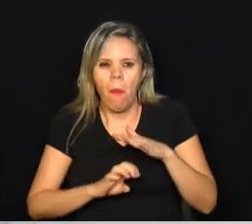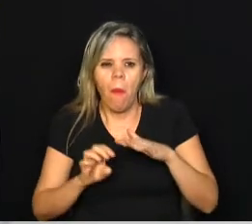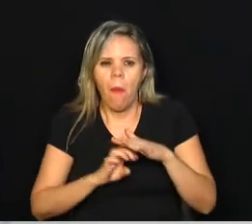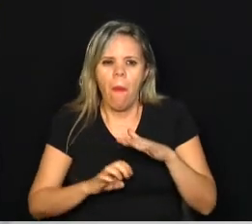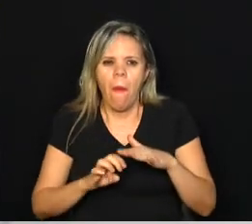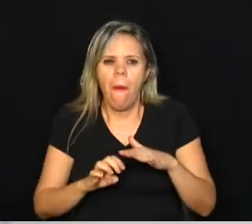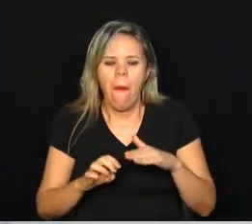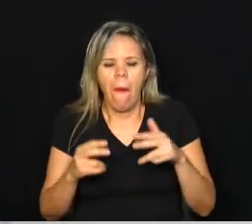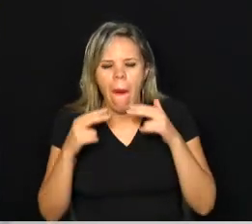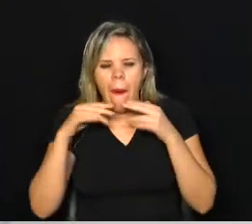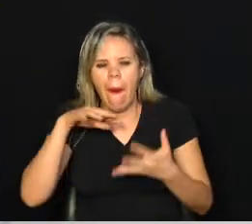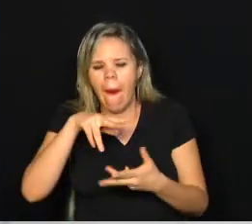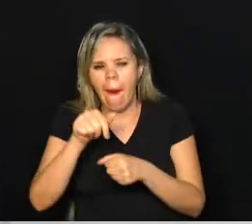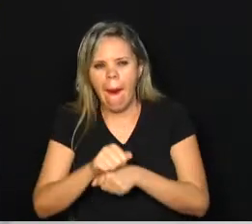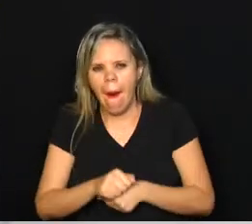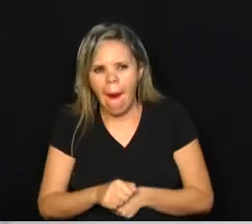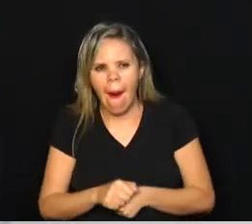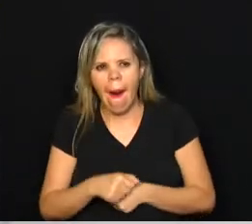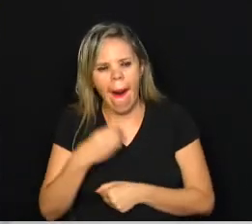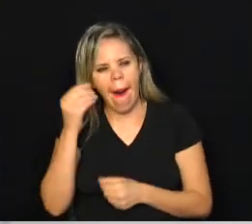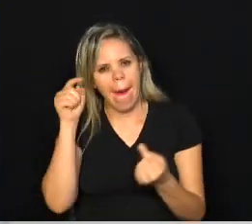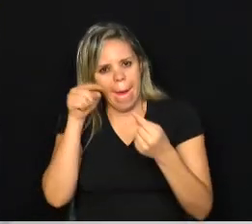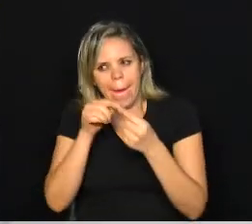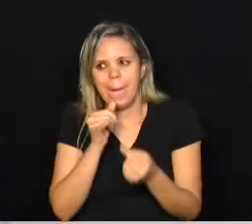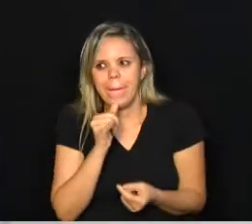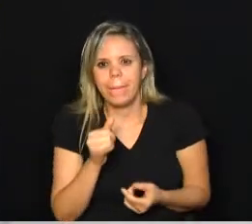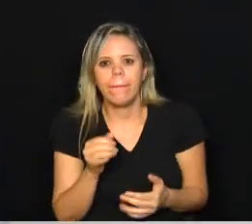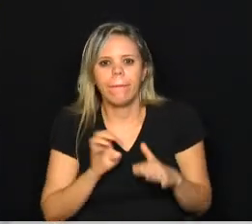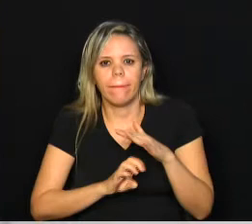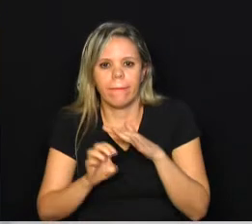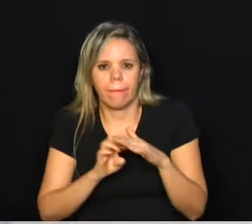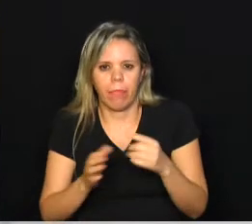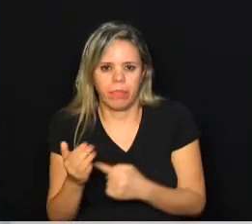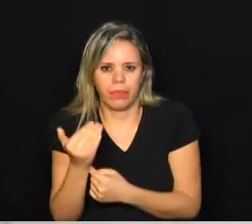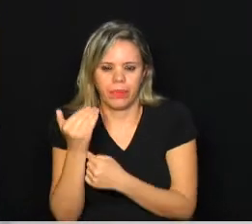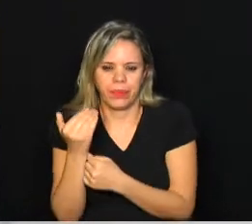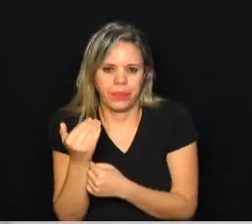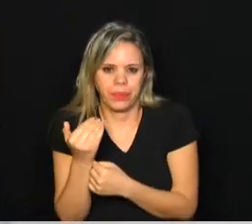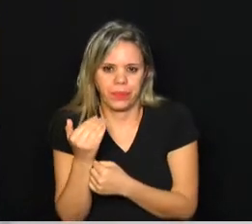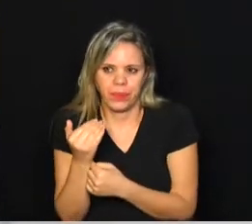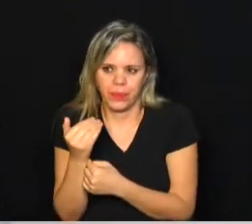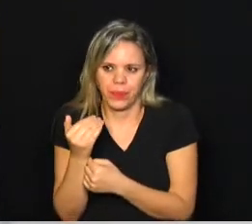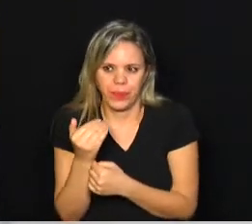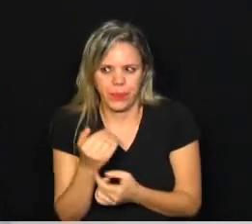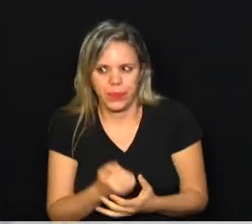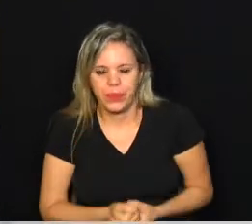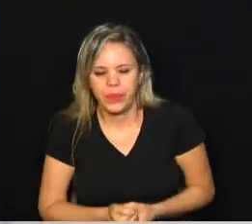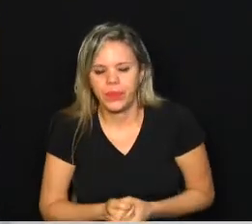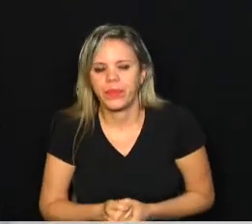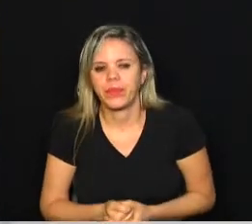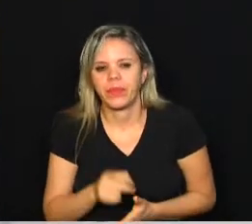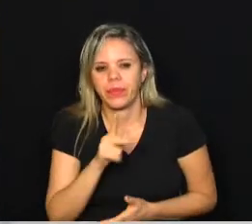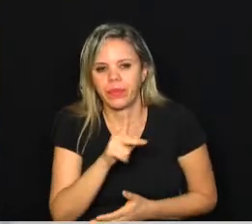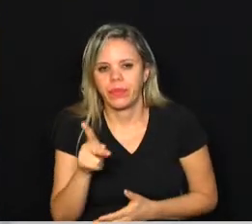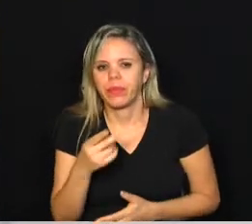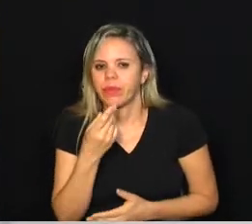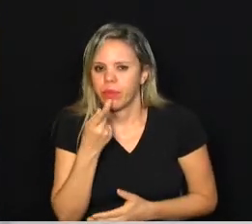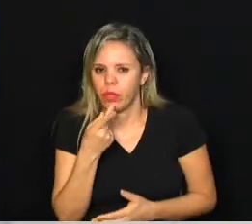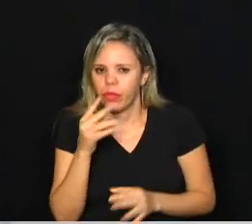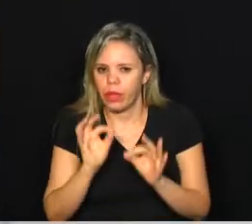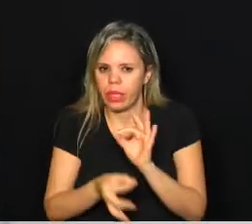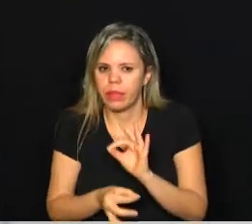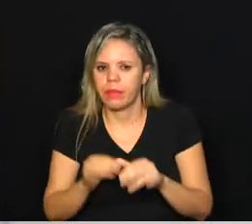mais global, mais especificamente empresas de base tecnológica. O professor Newton pode estar falando até mais,